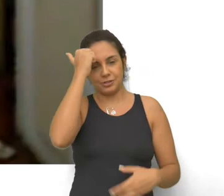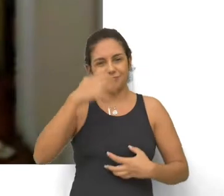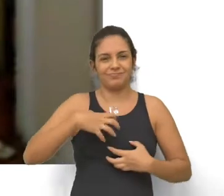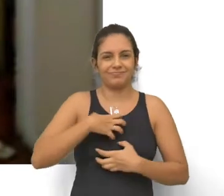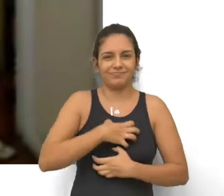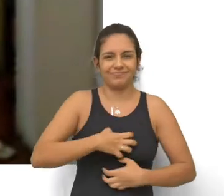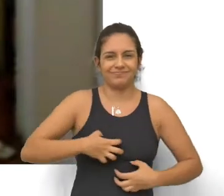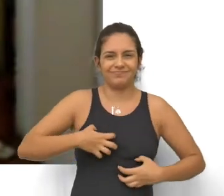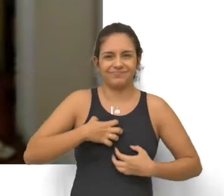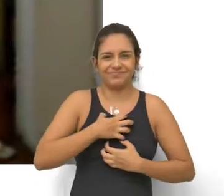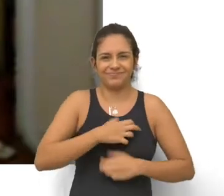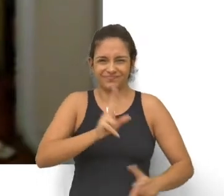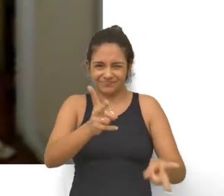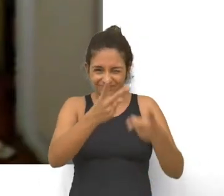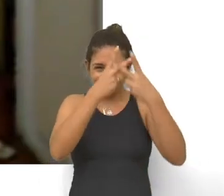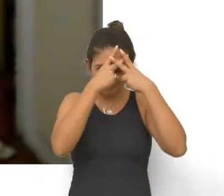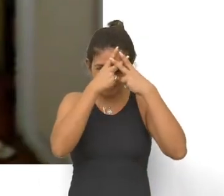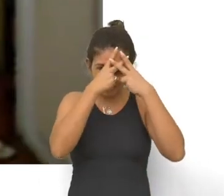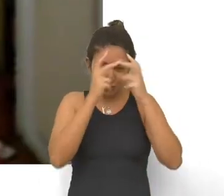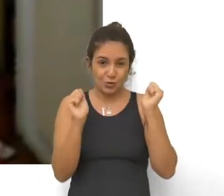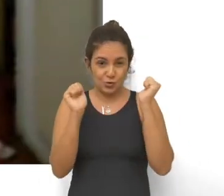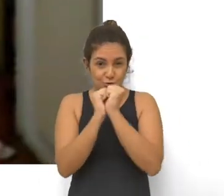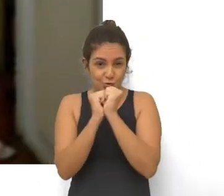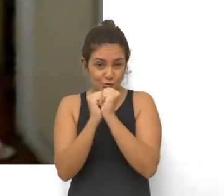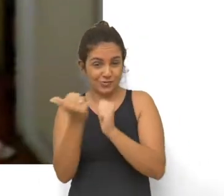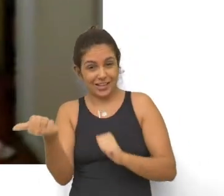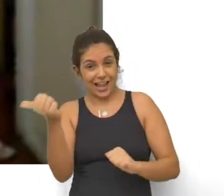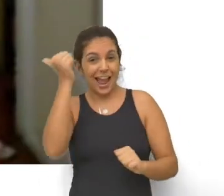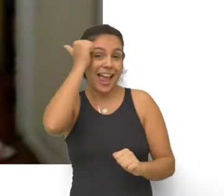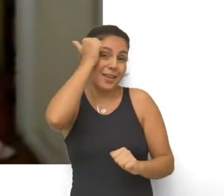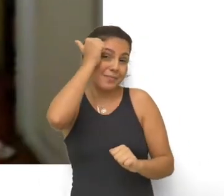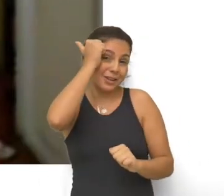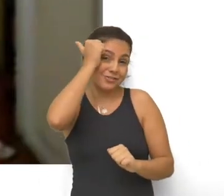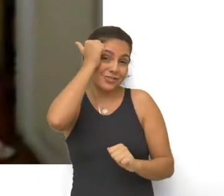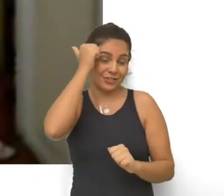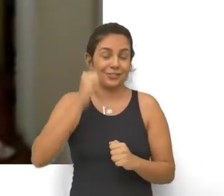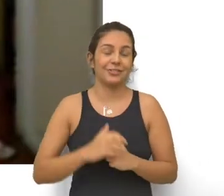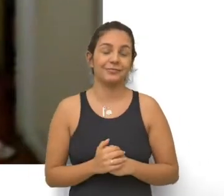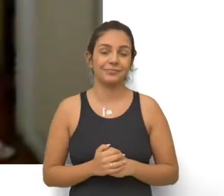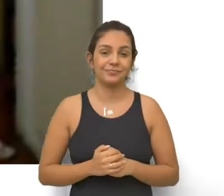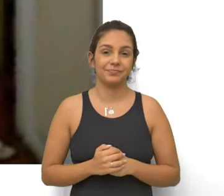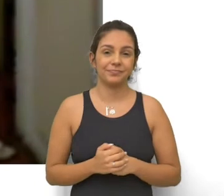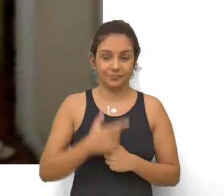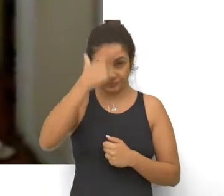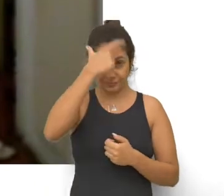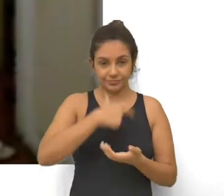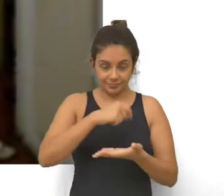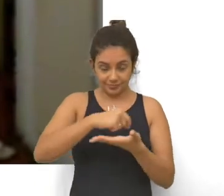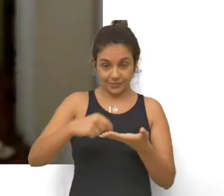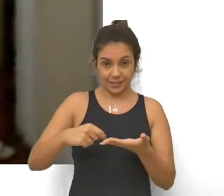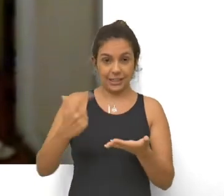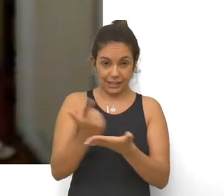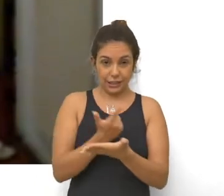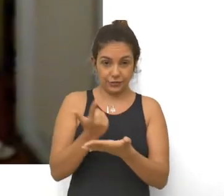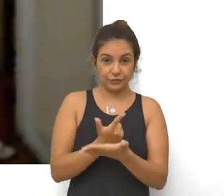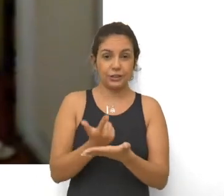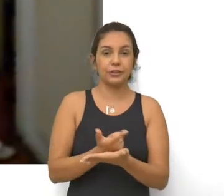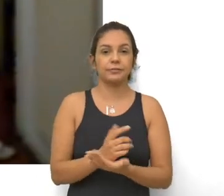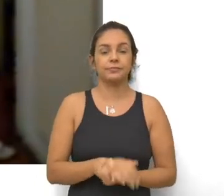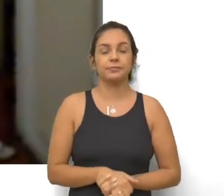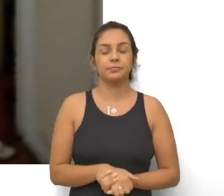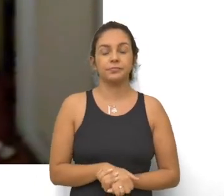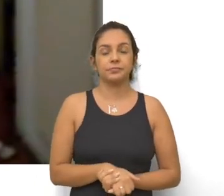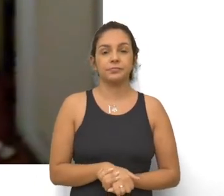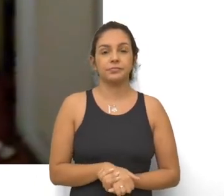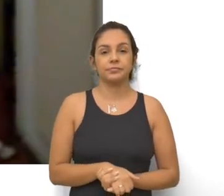a arrependido. Quer dizer, ele já escreve um livro, quem escreveu é o Graciliano, mas esse personagem narrador, não